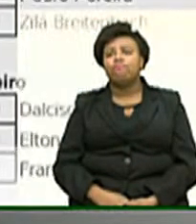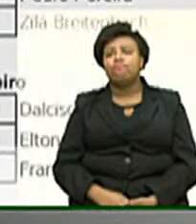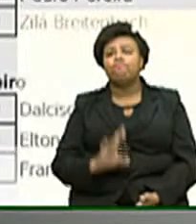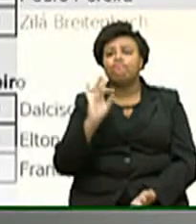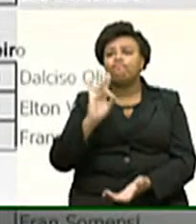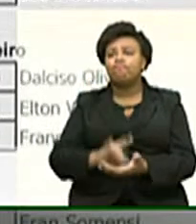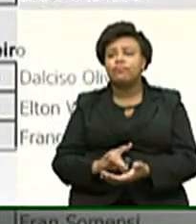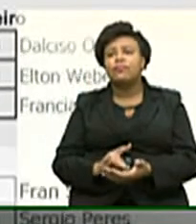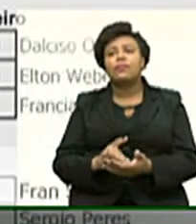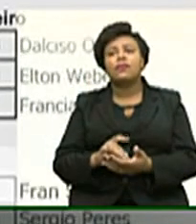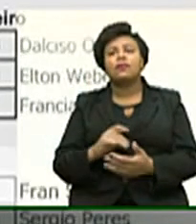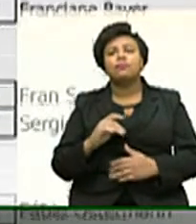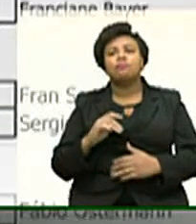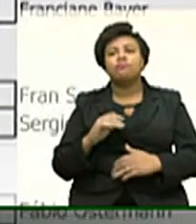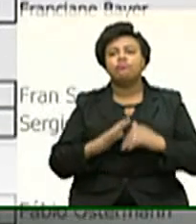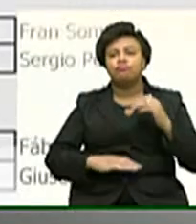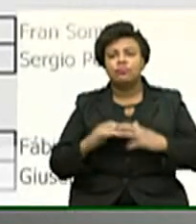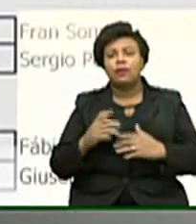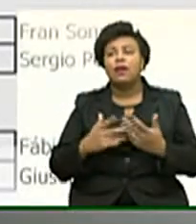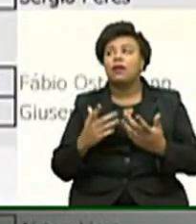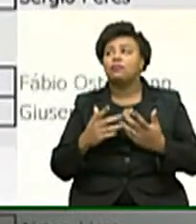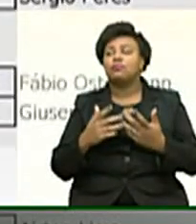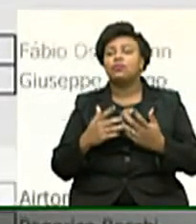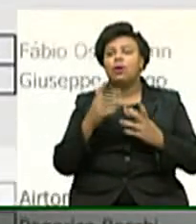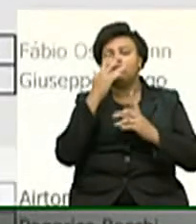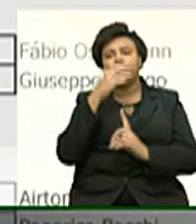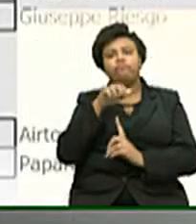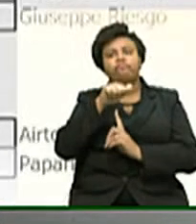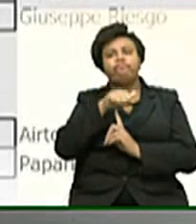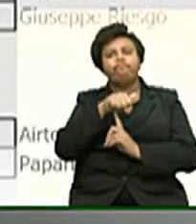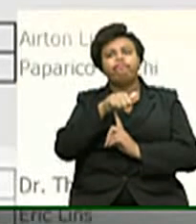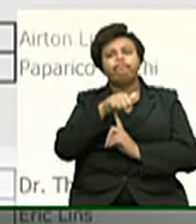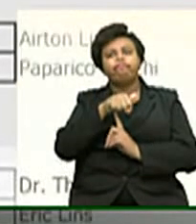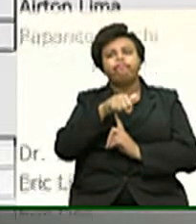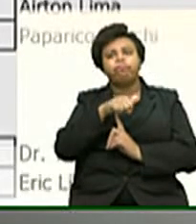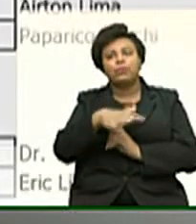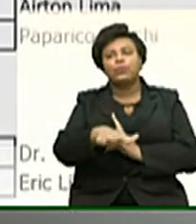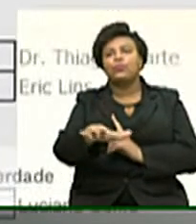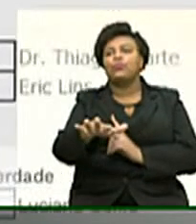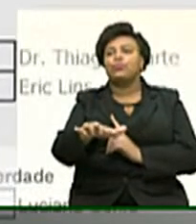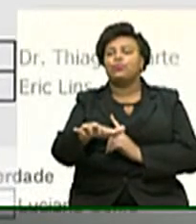realmente operar essa descentralização,